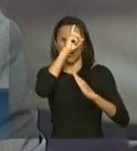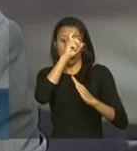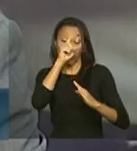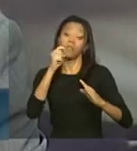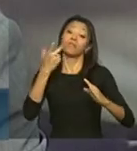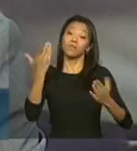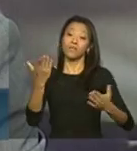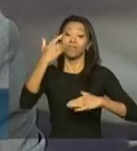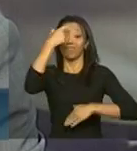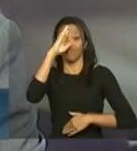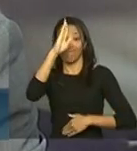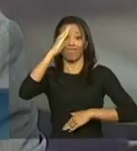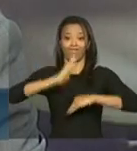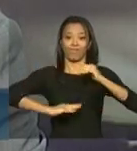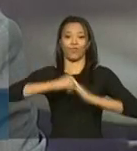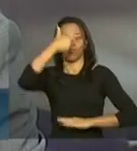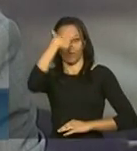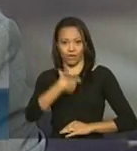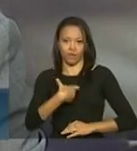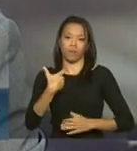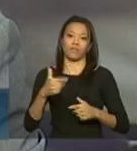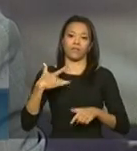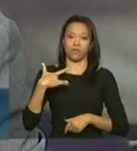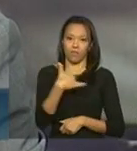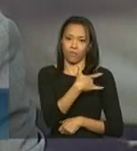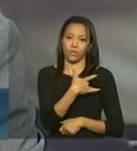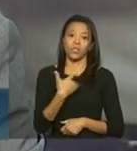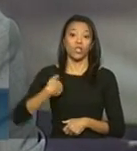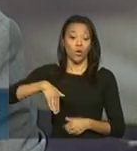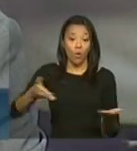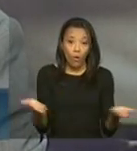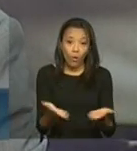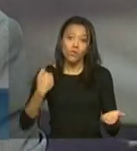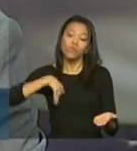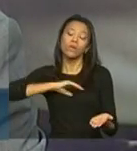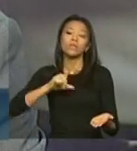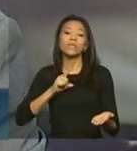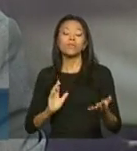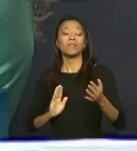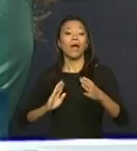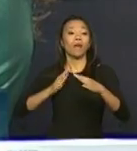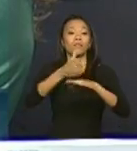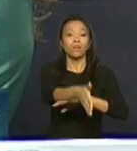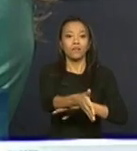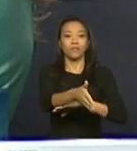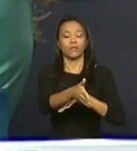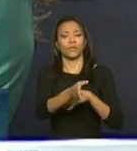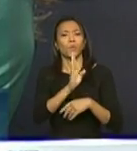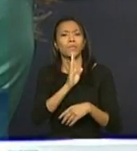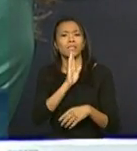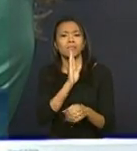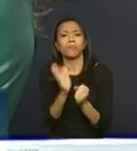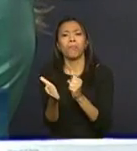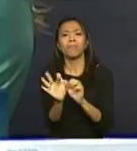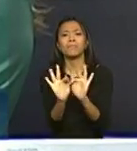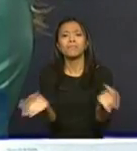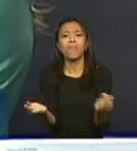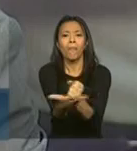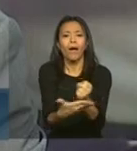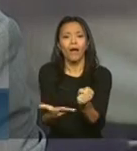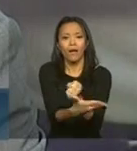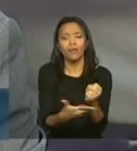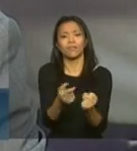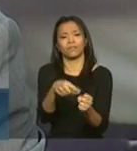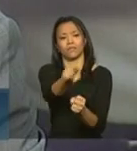profissionais. Mas hoje nós temos condições, através da ampliação do acesso básico, do atendimento básico de saúde, a